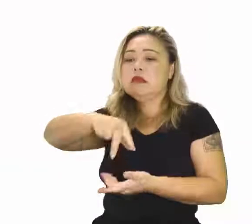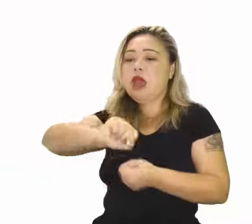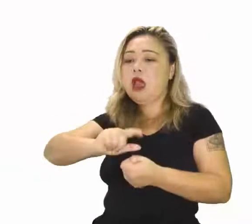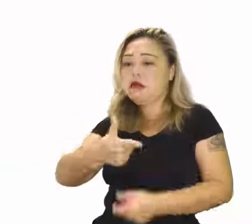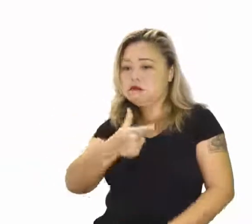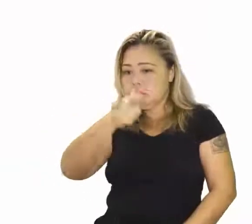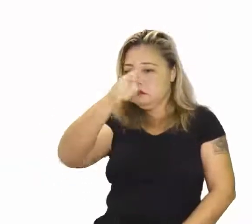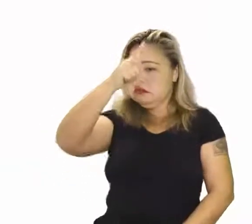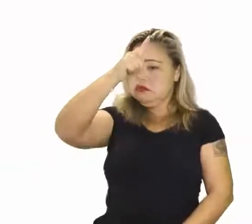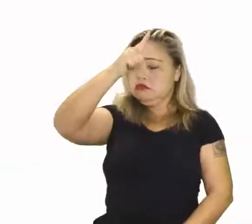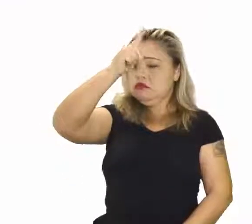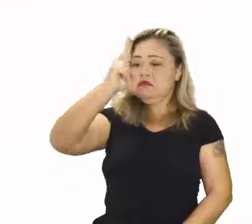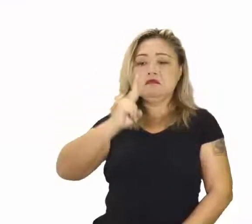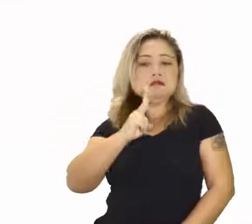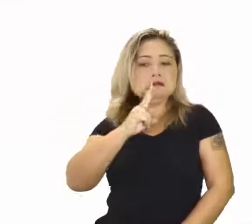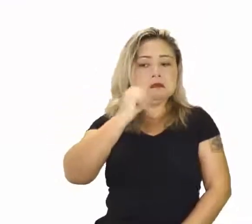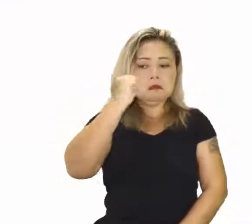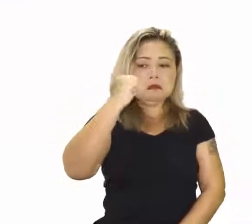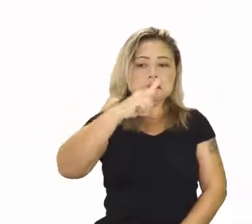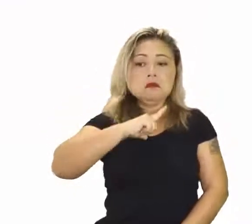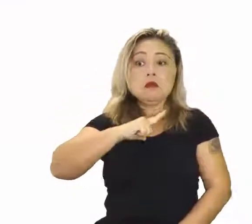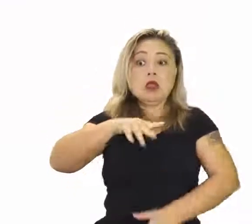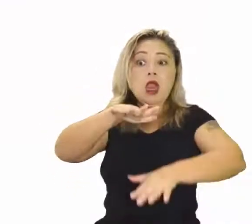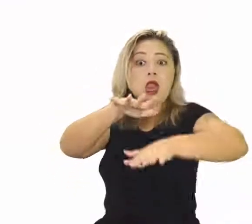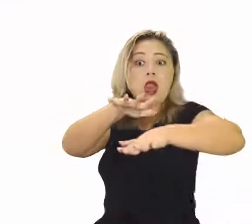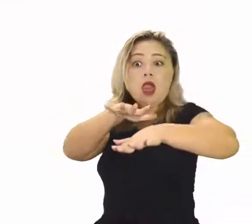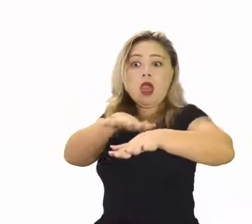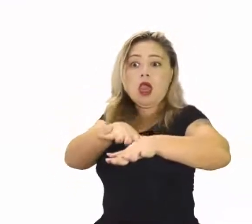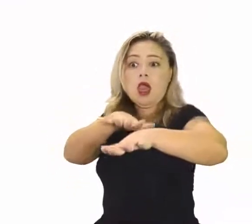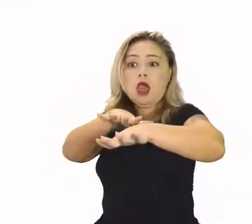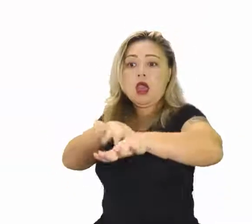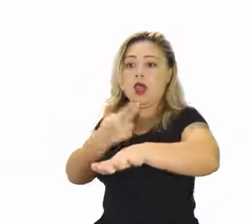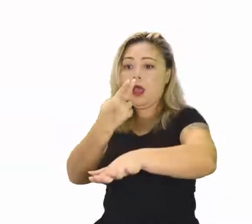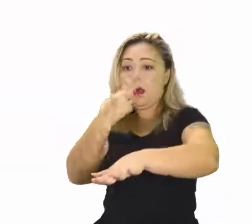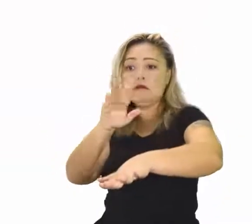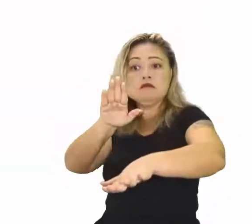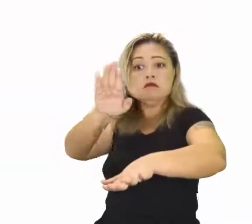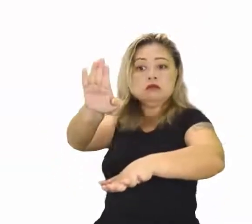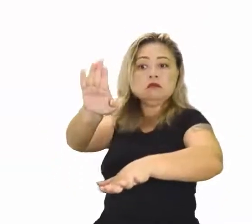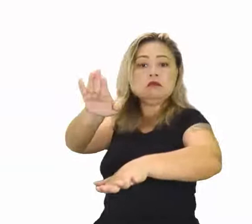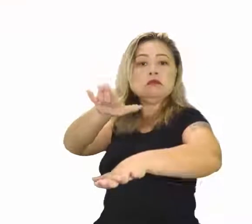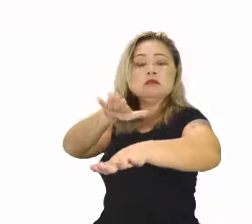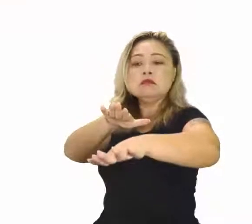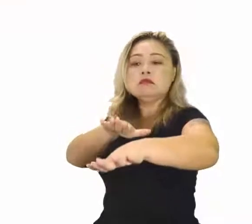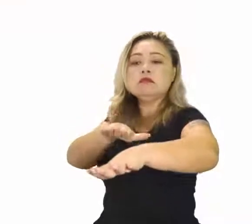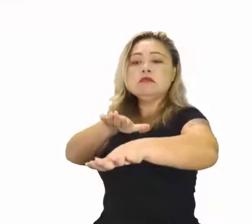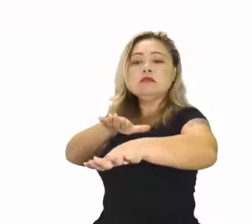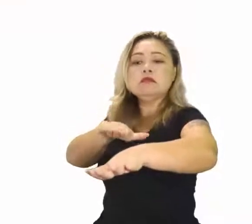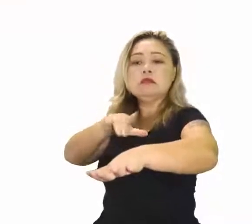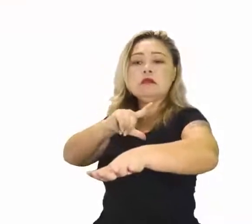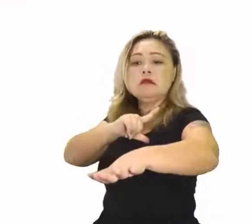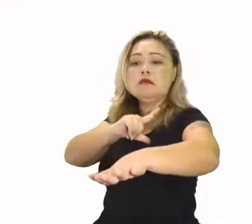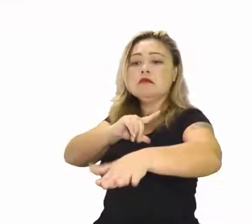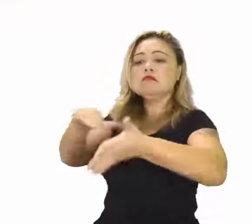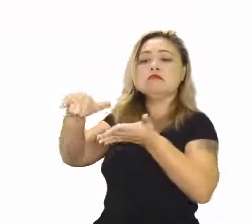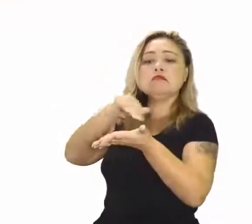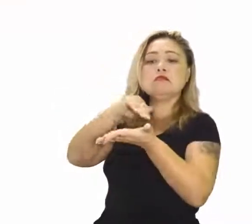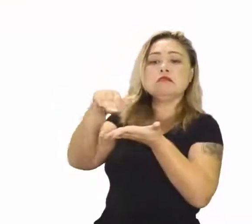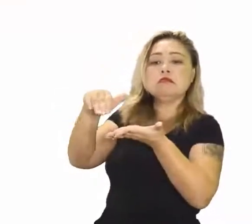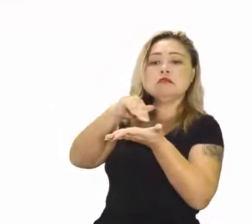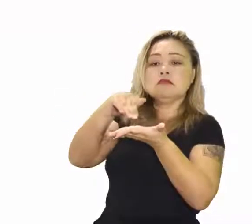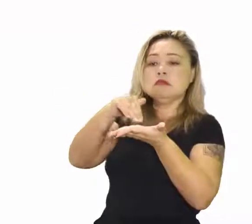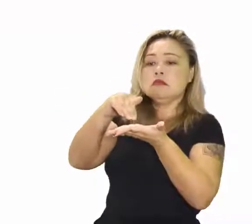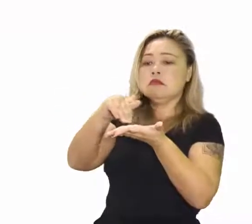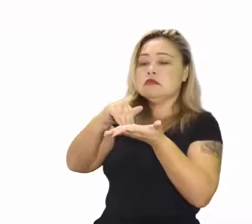está em pé. O exército nazista ainda está em pé. O seu secretário